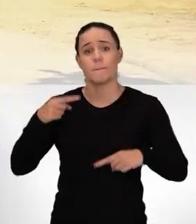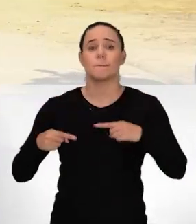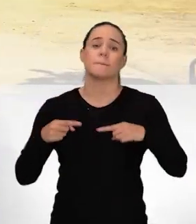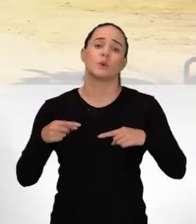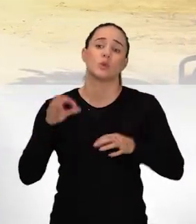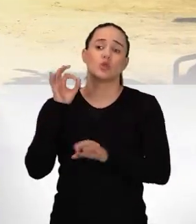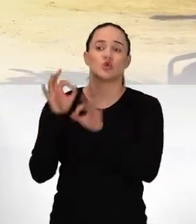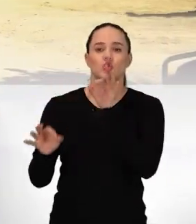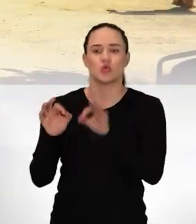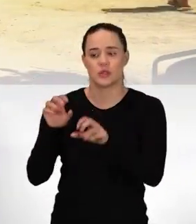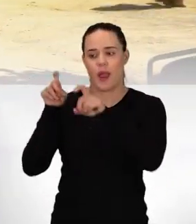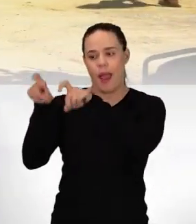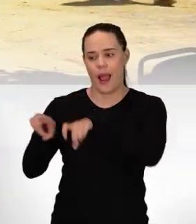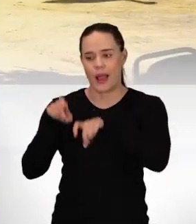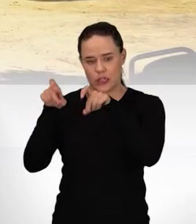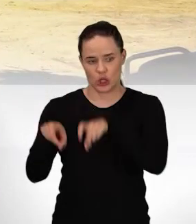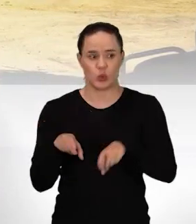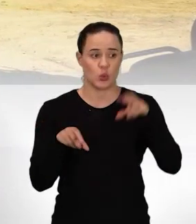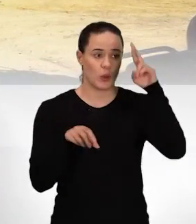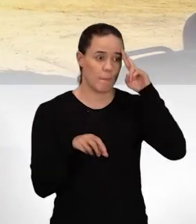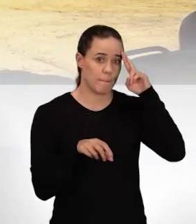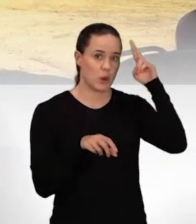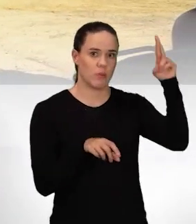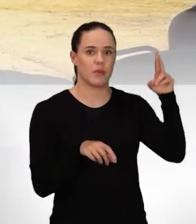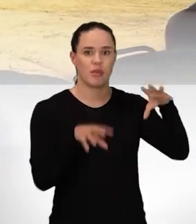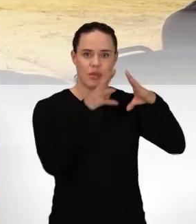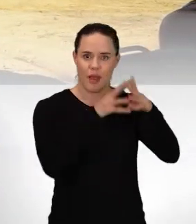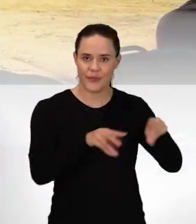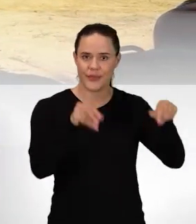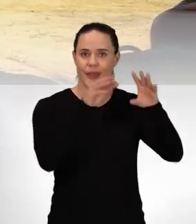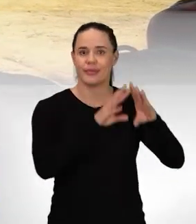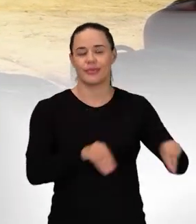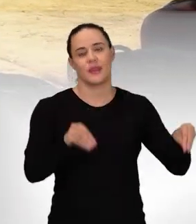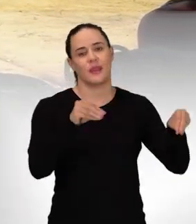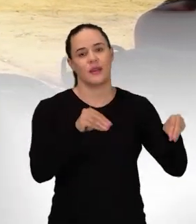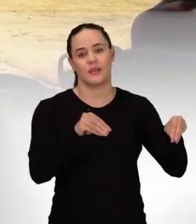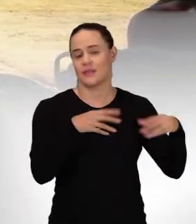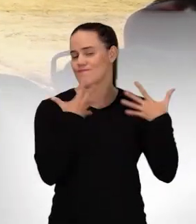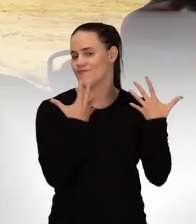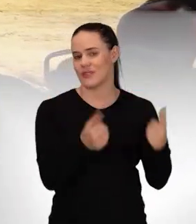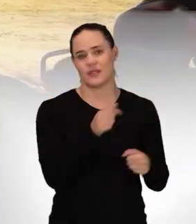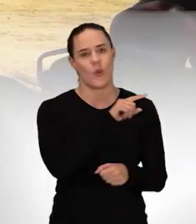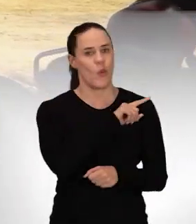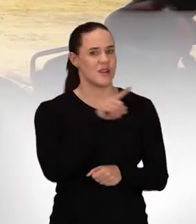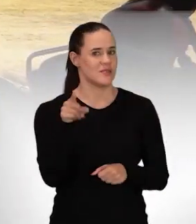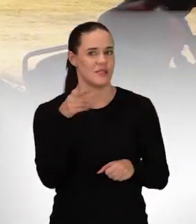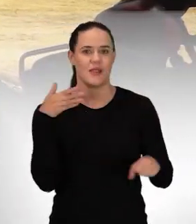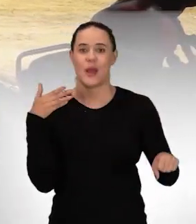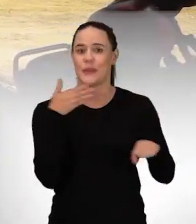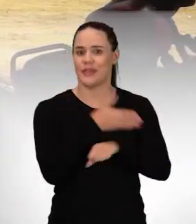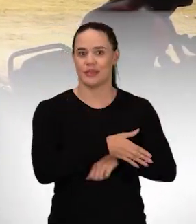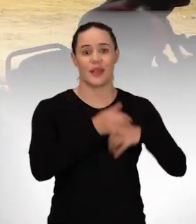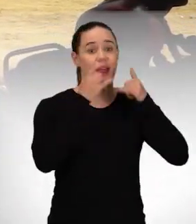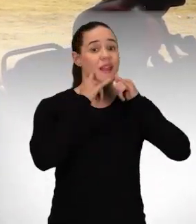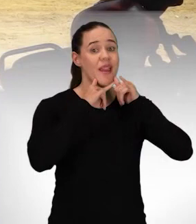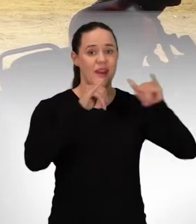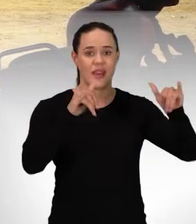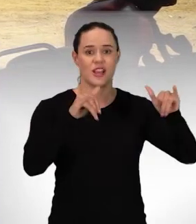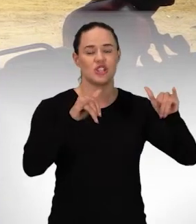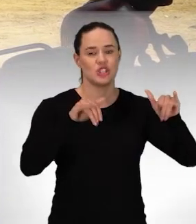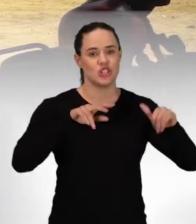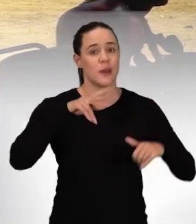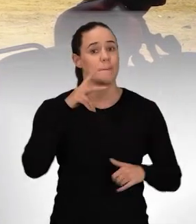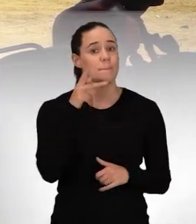os agricultores e os atuais proprietários das terras, que recusaram a entrada das equipes da concessionária de energia elétrica